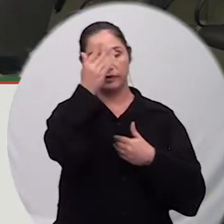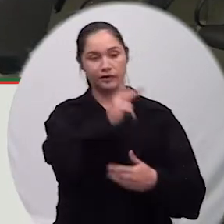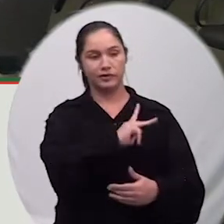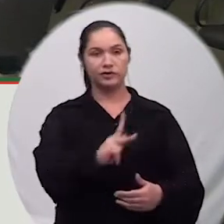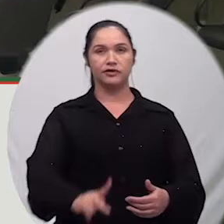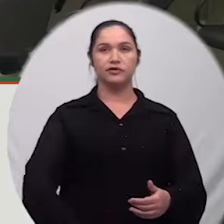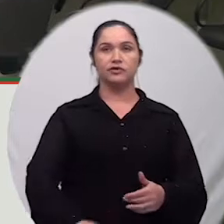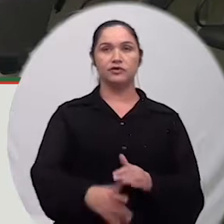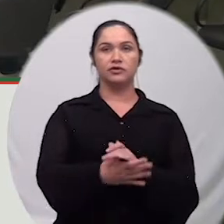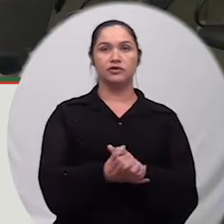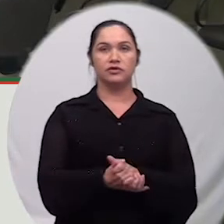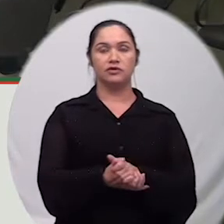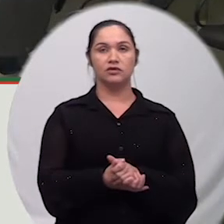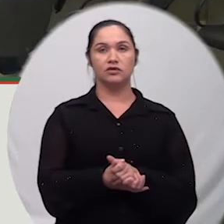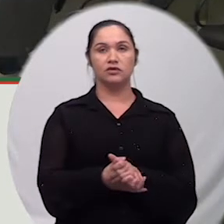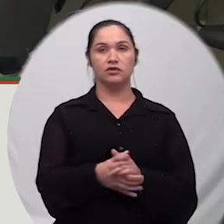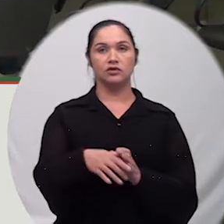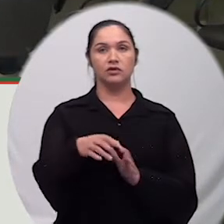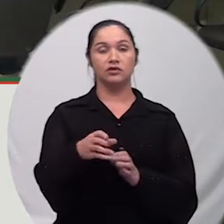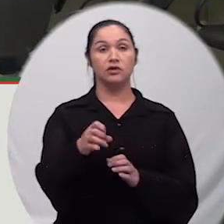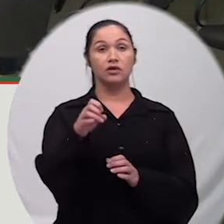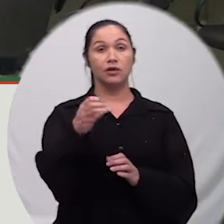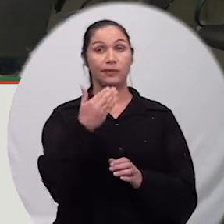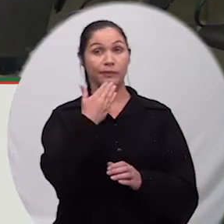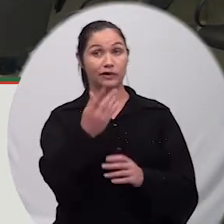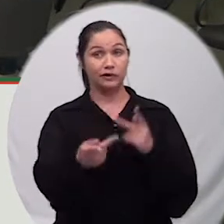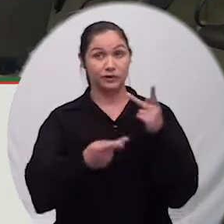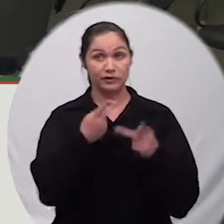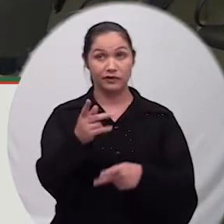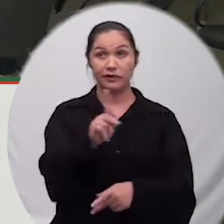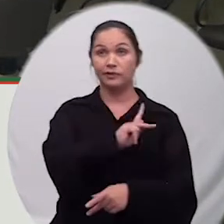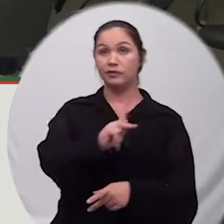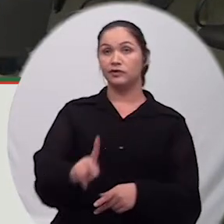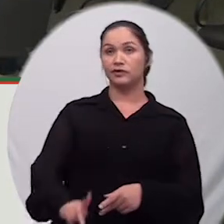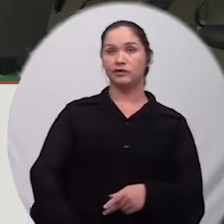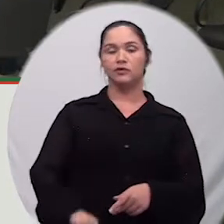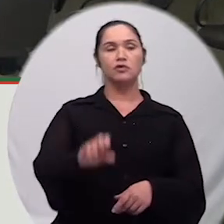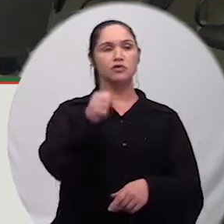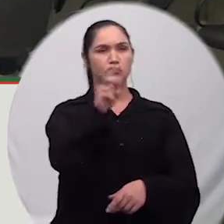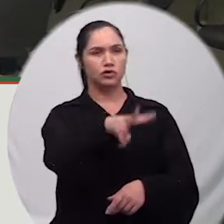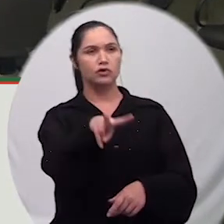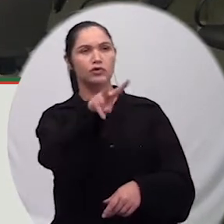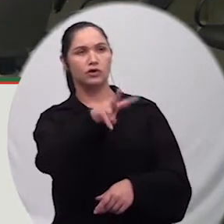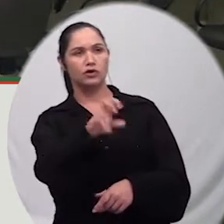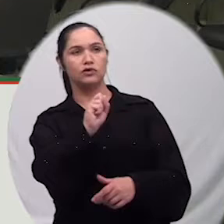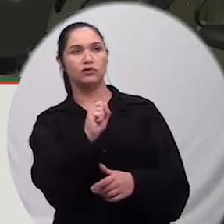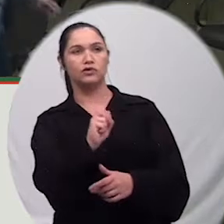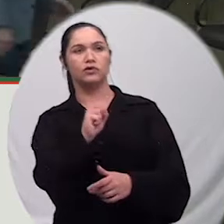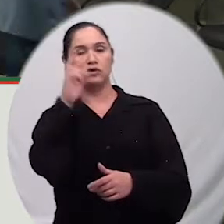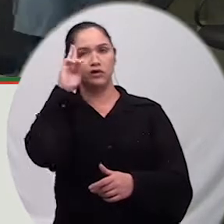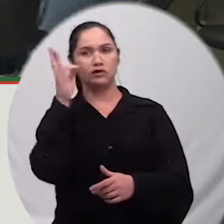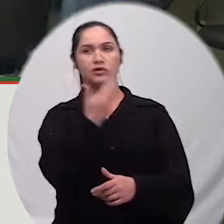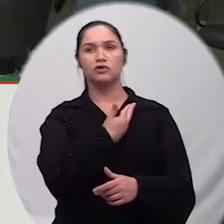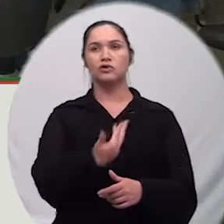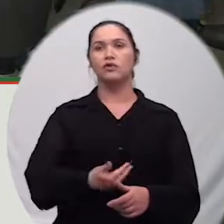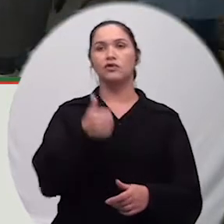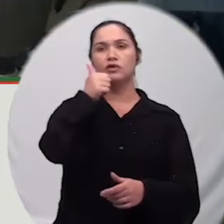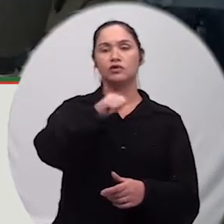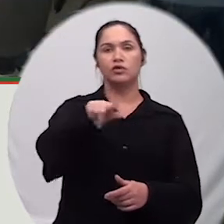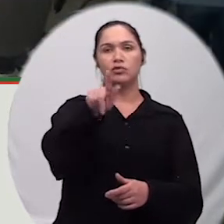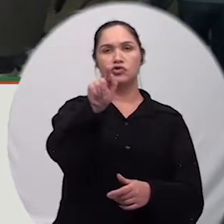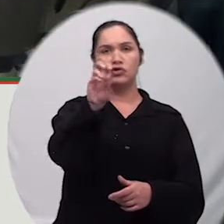presidente. Uma questão de ordem, então, senhor presidente. Questão de ordem, seguida a vereador líder do governo, Giovanna